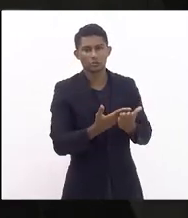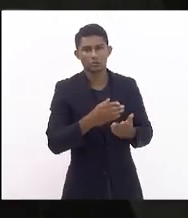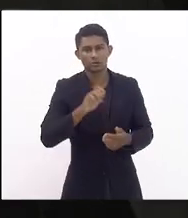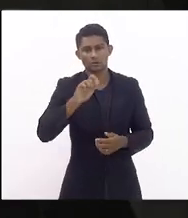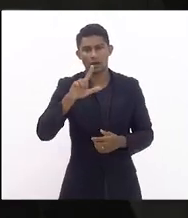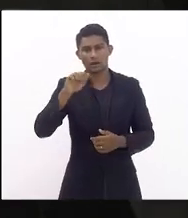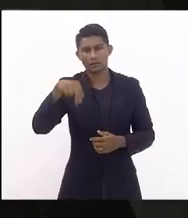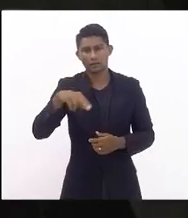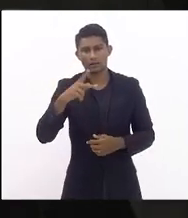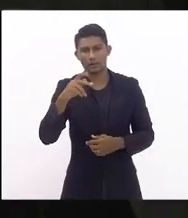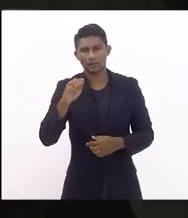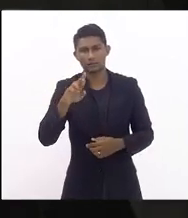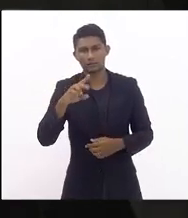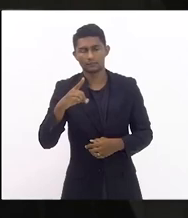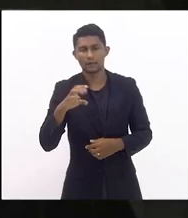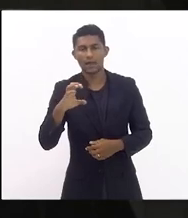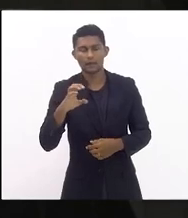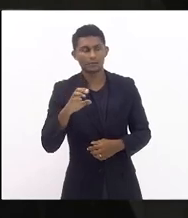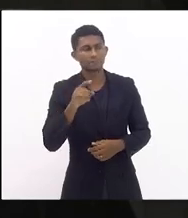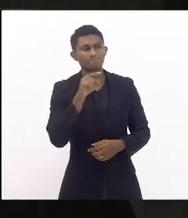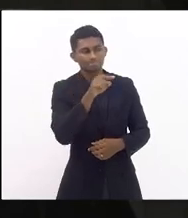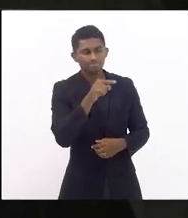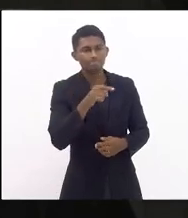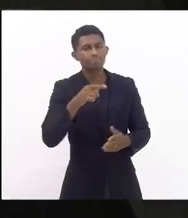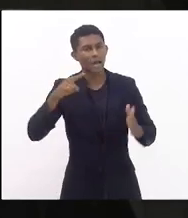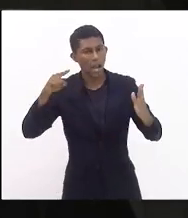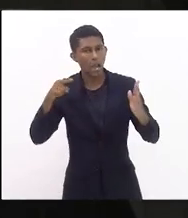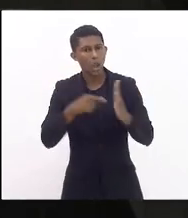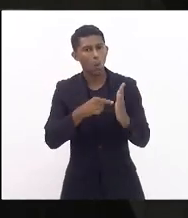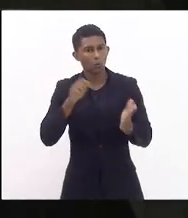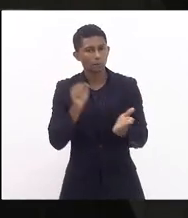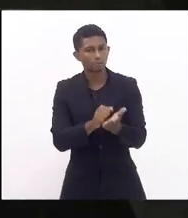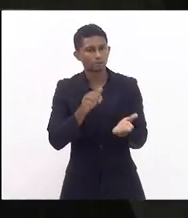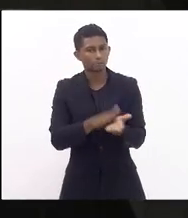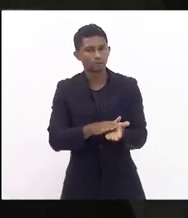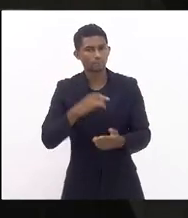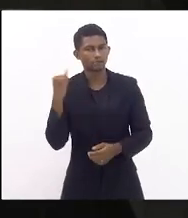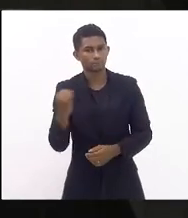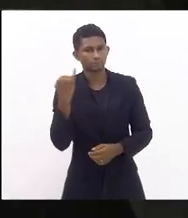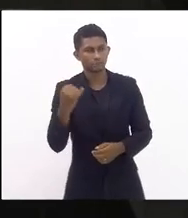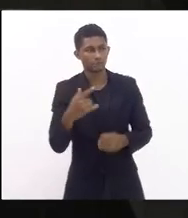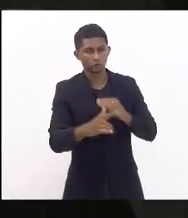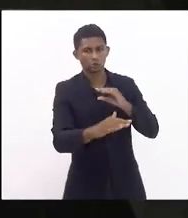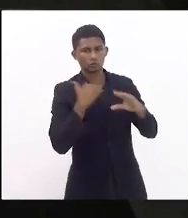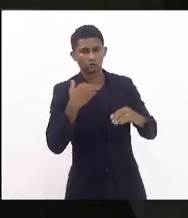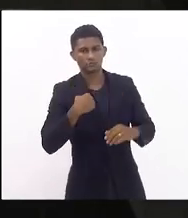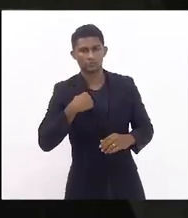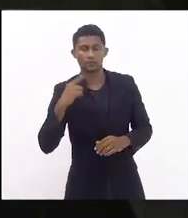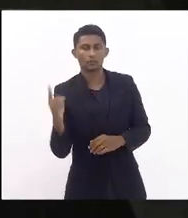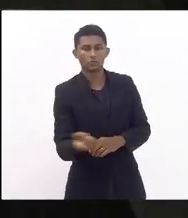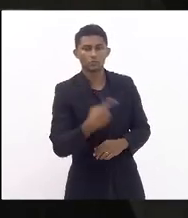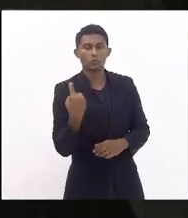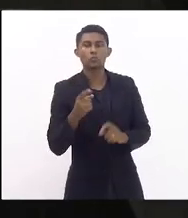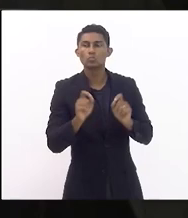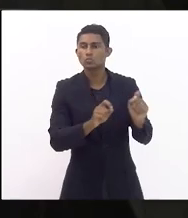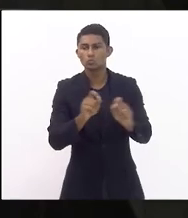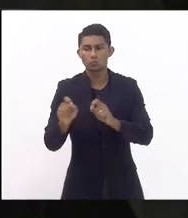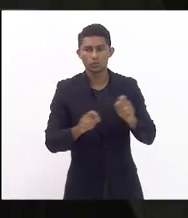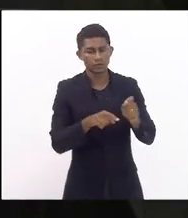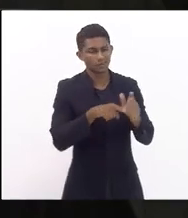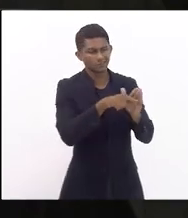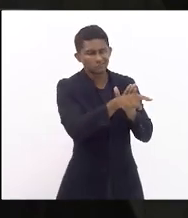no município de Queimados. E é muito importante que essas denúncias cheguem aos nossos mandatos e que os nossos mandatos possam